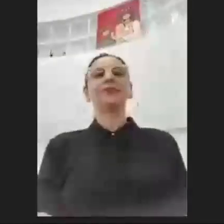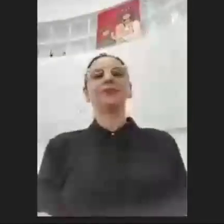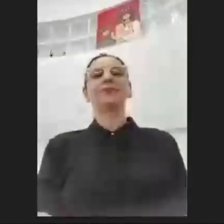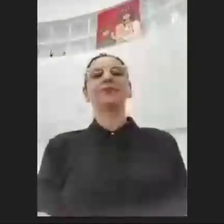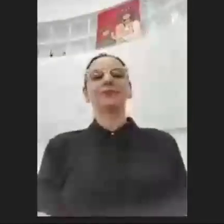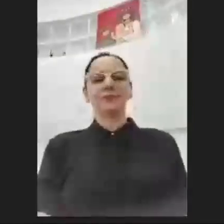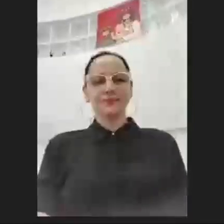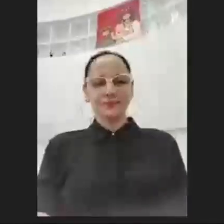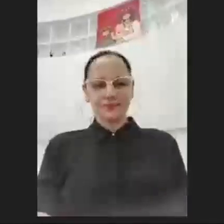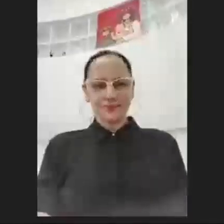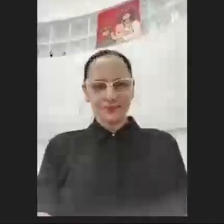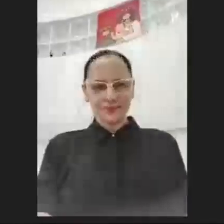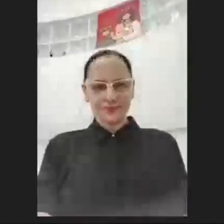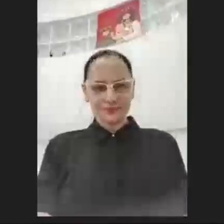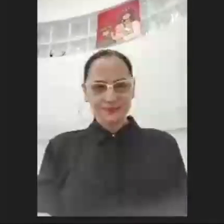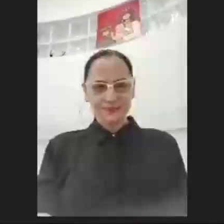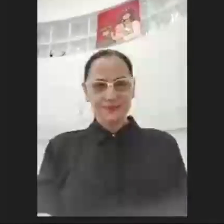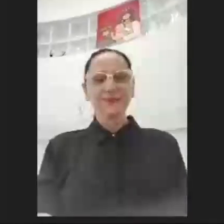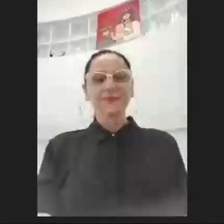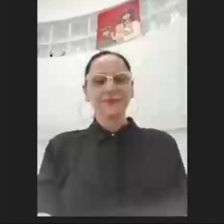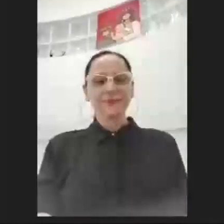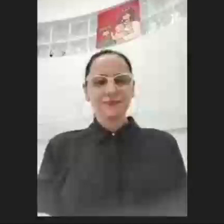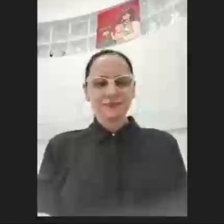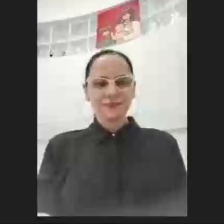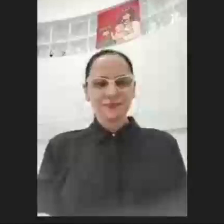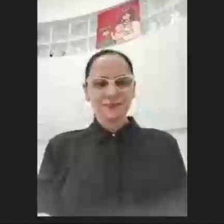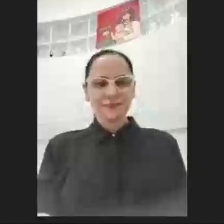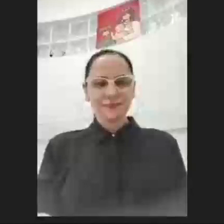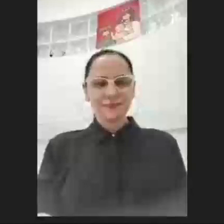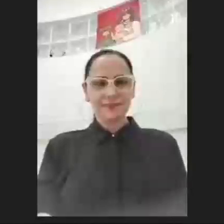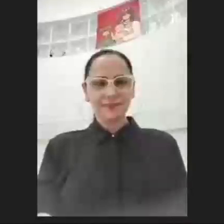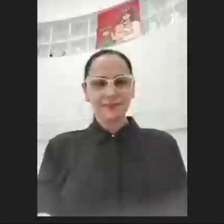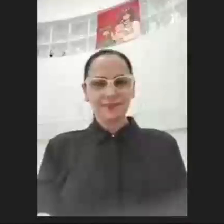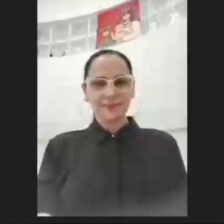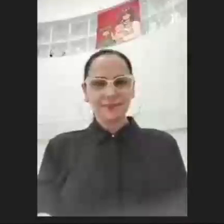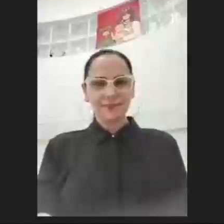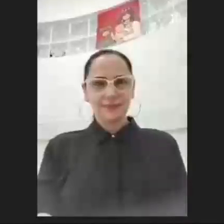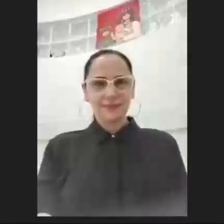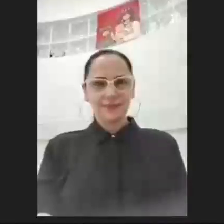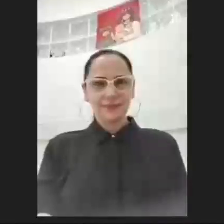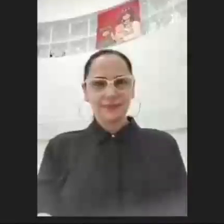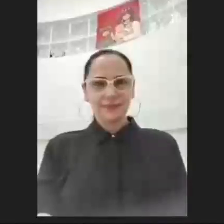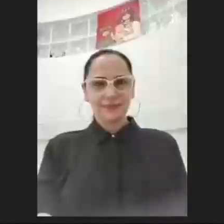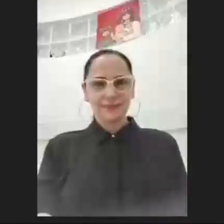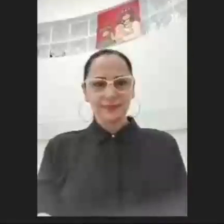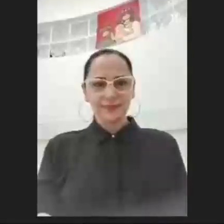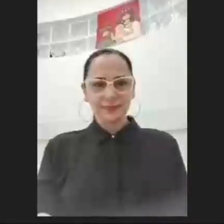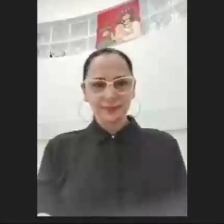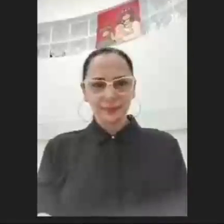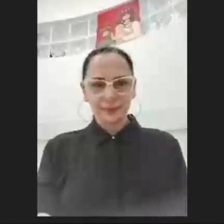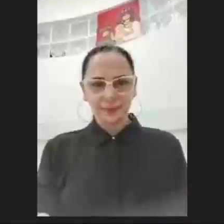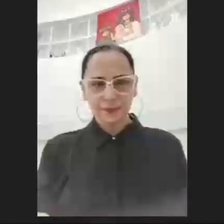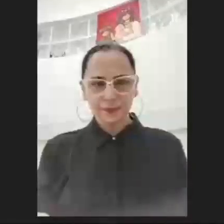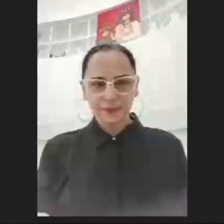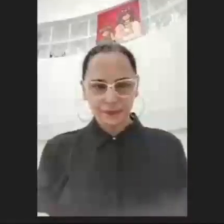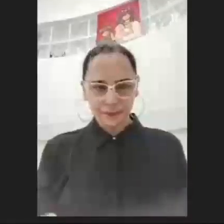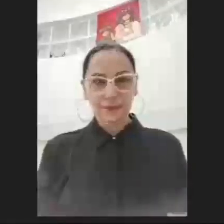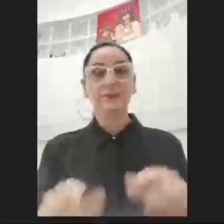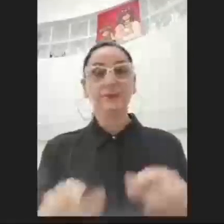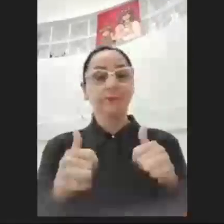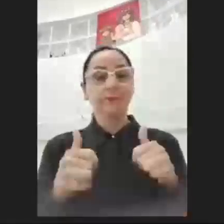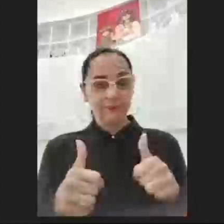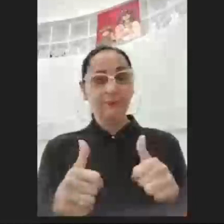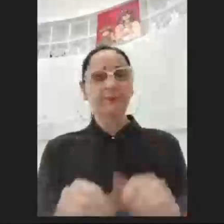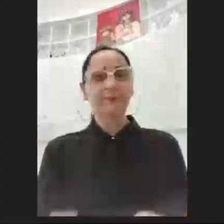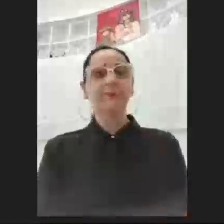Santiago, ler? que é médico pediatra, né? A alimentação infantil não deve ser considerada uma opção de vida, mas uma questão de saúde pública.